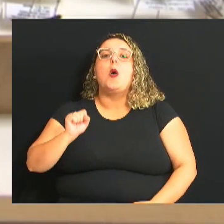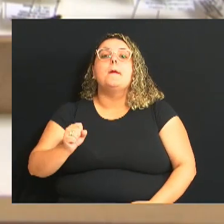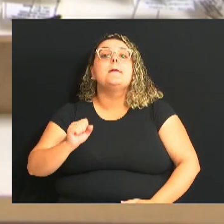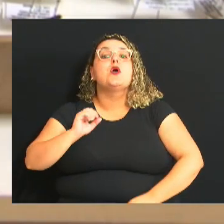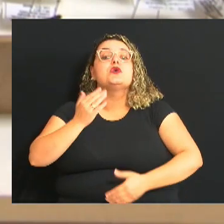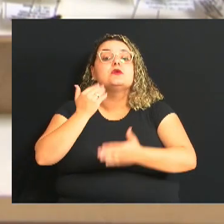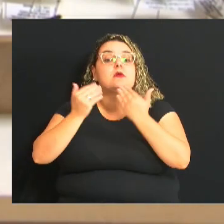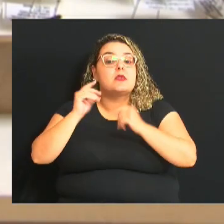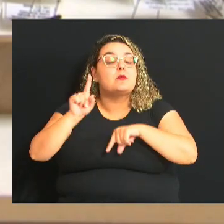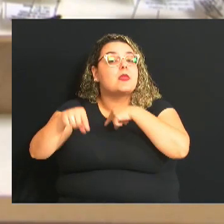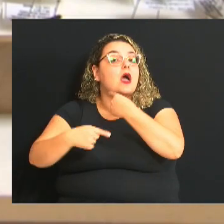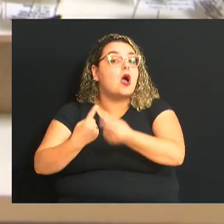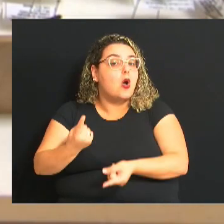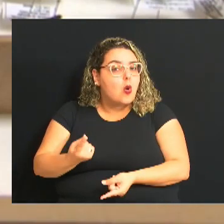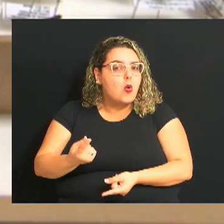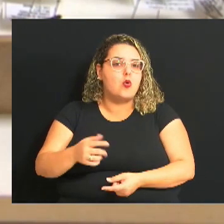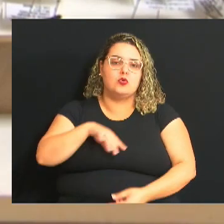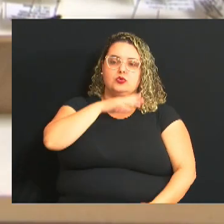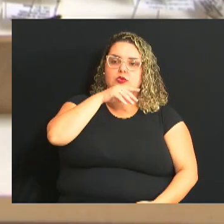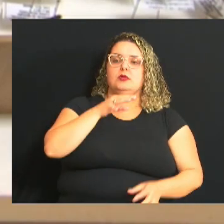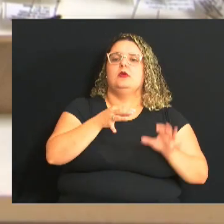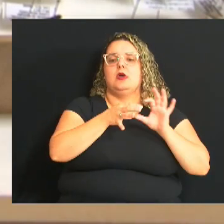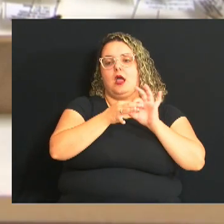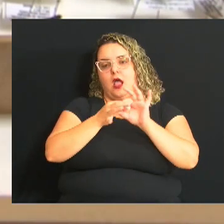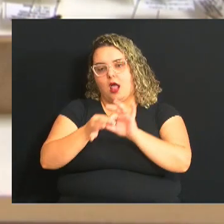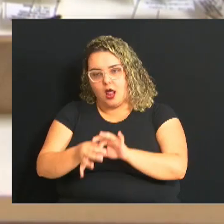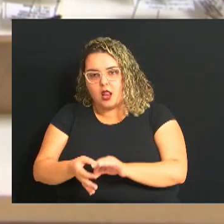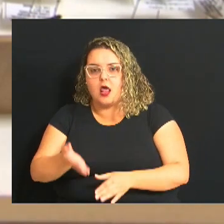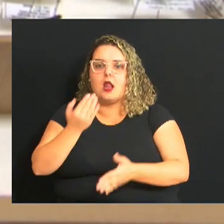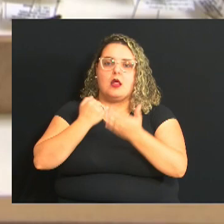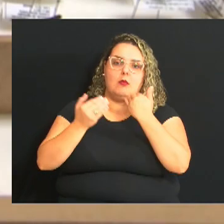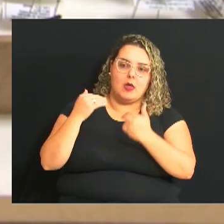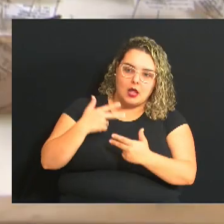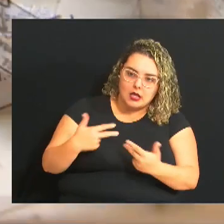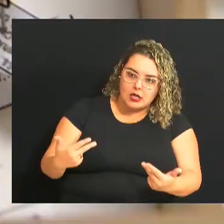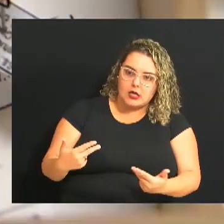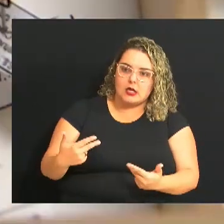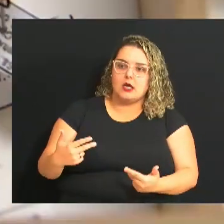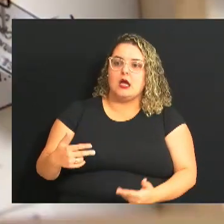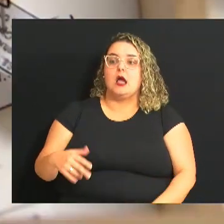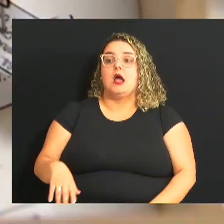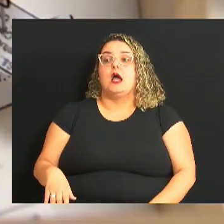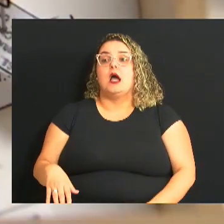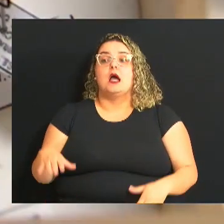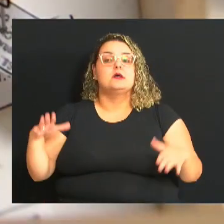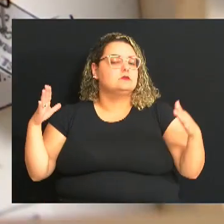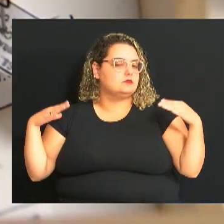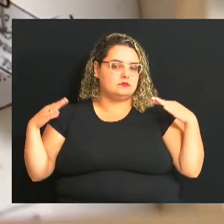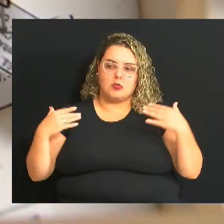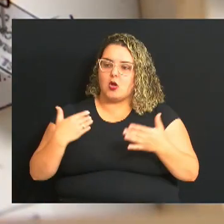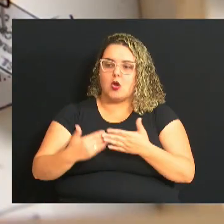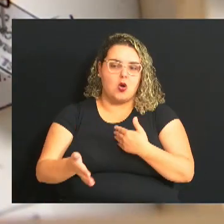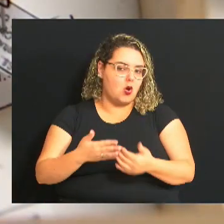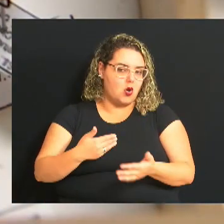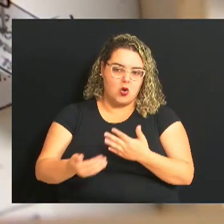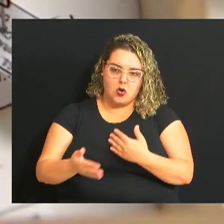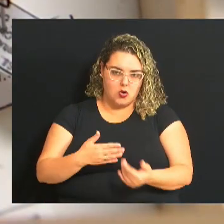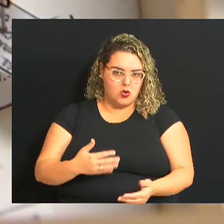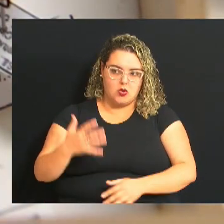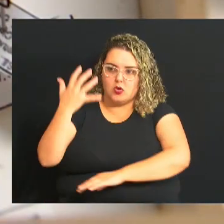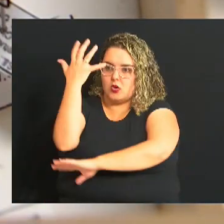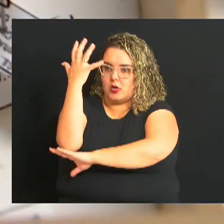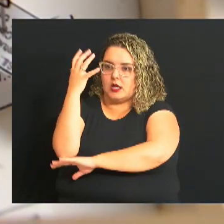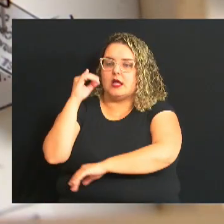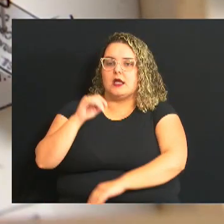então participa da cadeia alimentar, elas se alimentam, as aves, qualquer animal insetívoro, ele